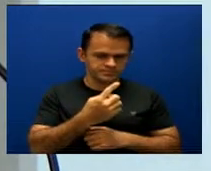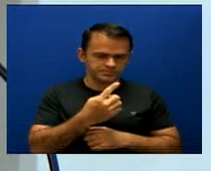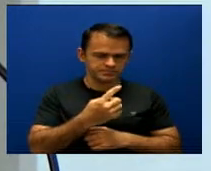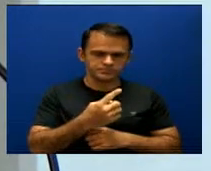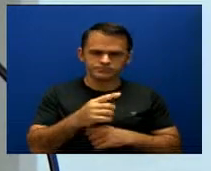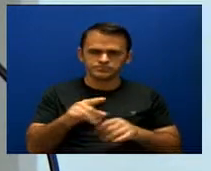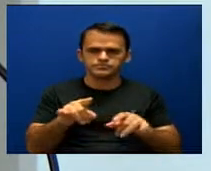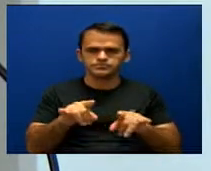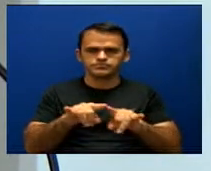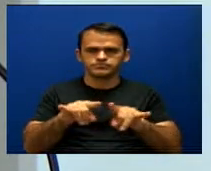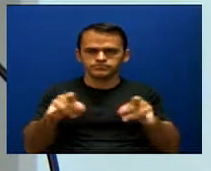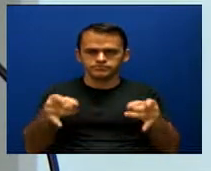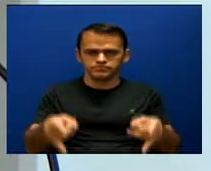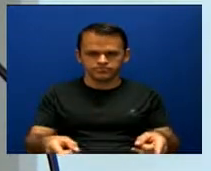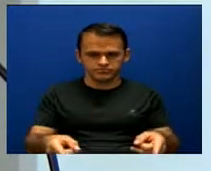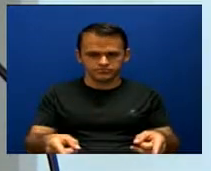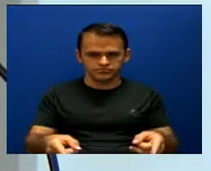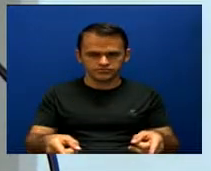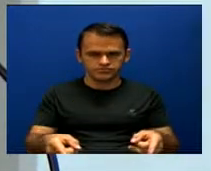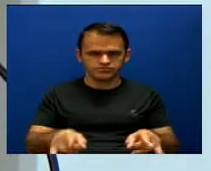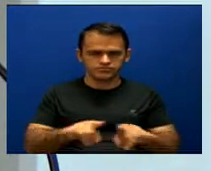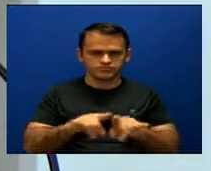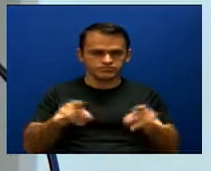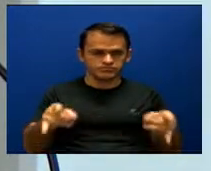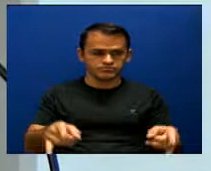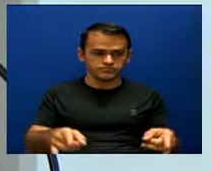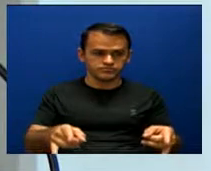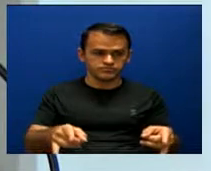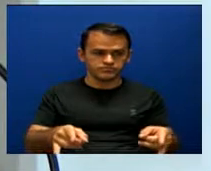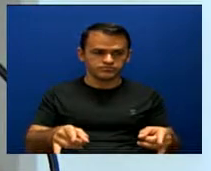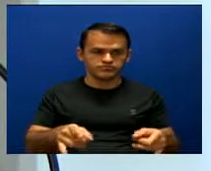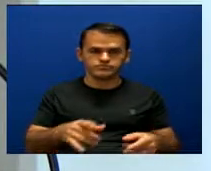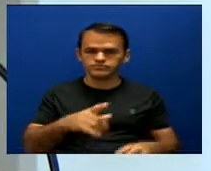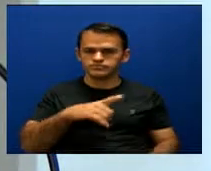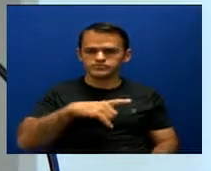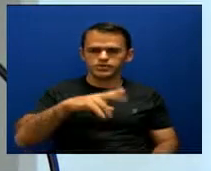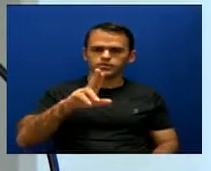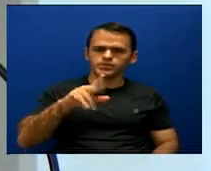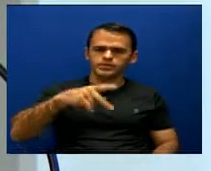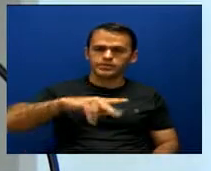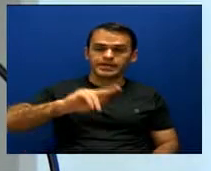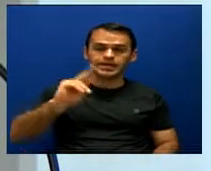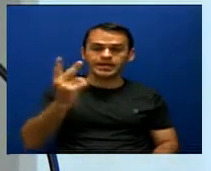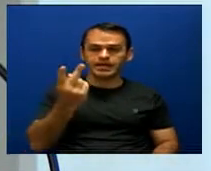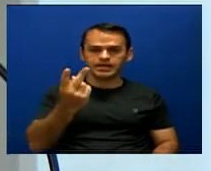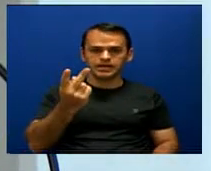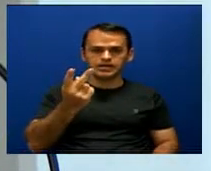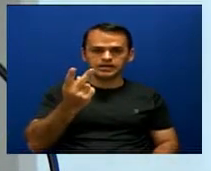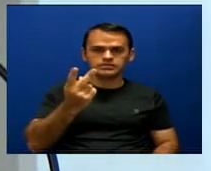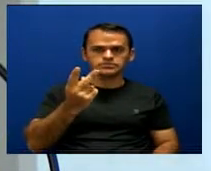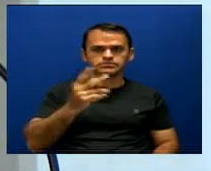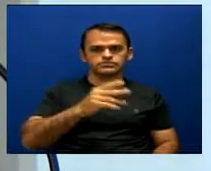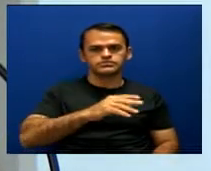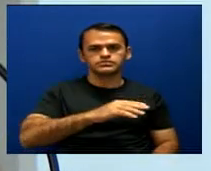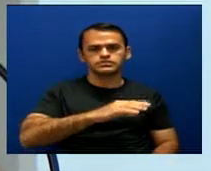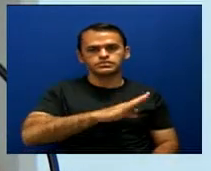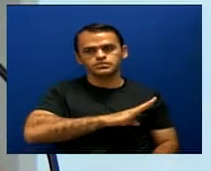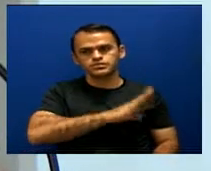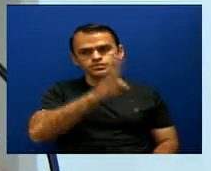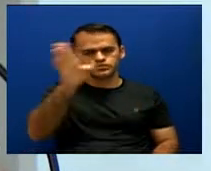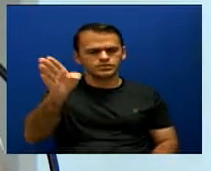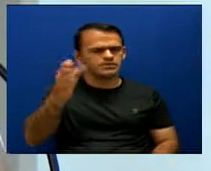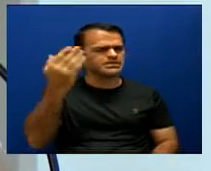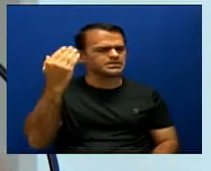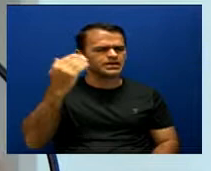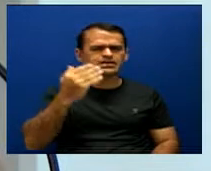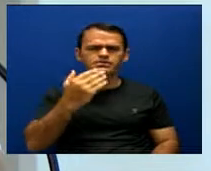os leitos, né? Lá na emergência, porque as pessoas vêm das UPHs. Então, eu tinha falado na época, fiz um